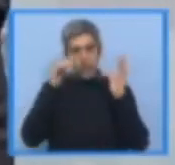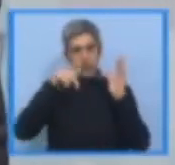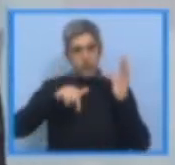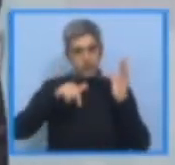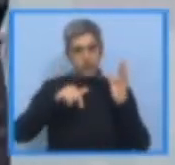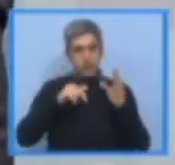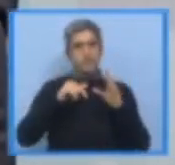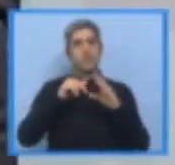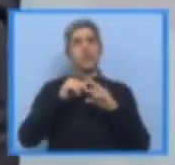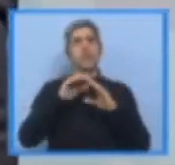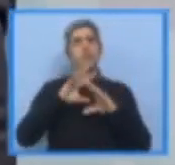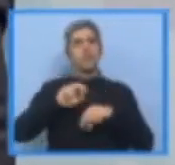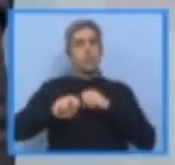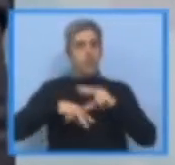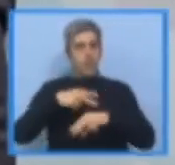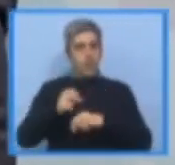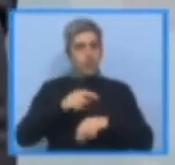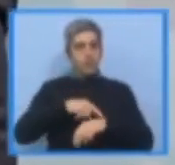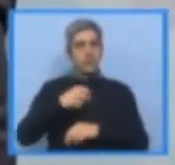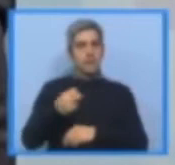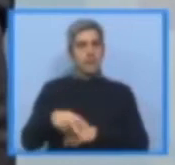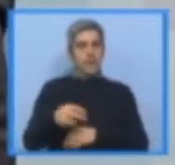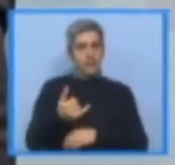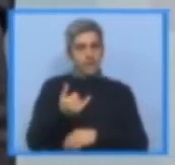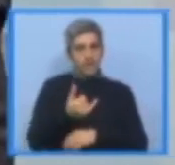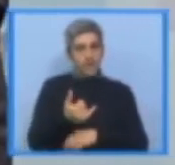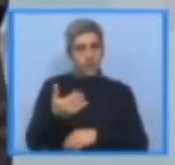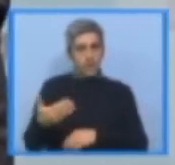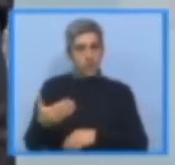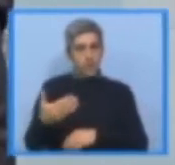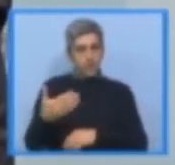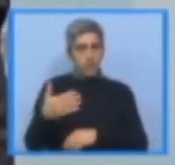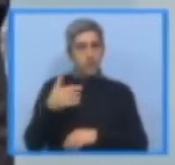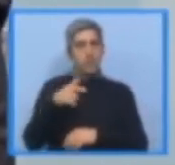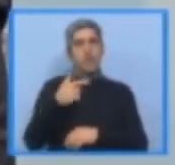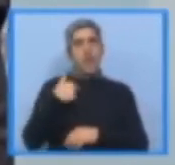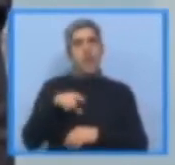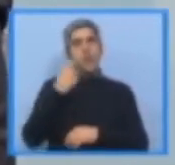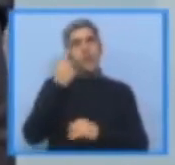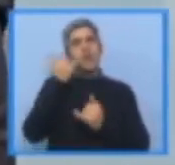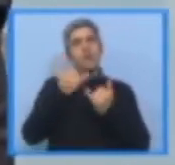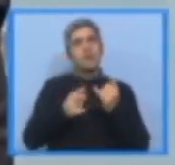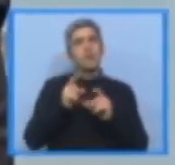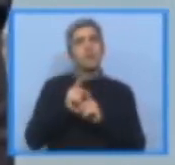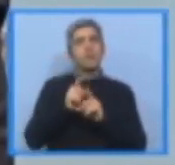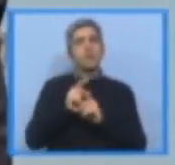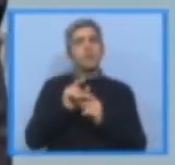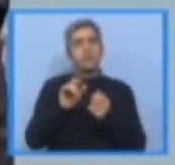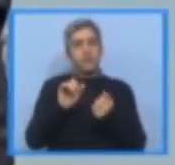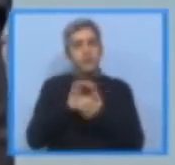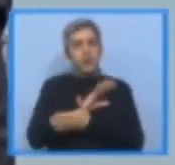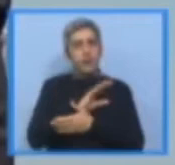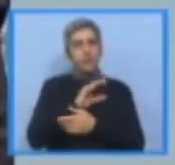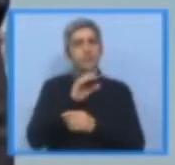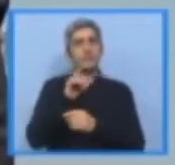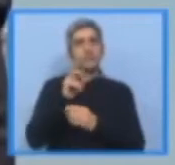sociedade moderna, neste século XXI, parece-me que há um risco de querermos dispensar a figura do jornalista